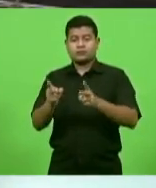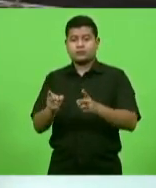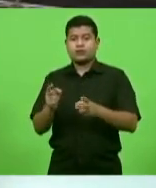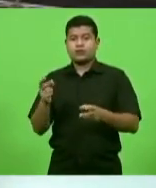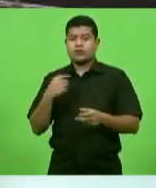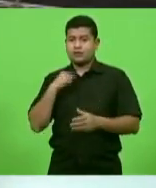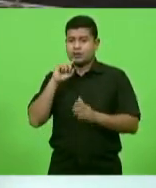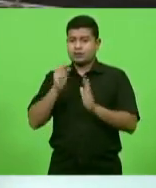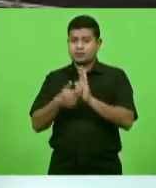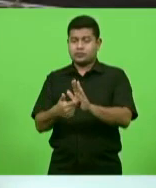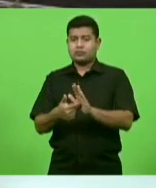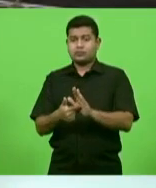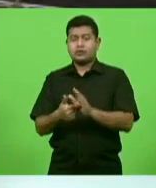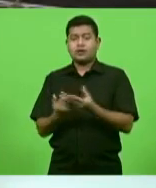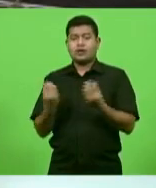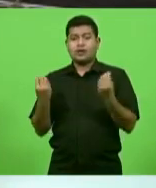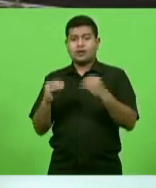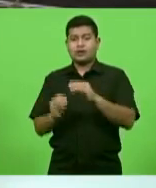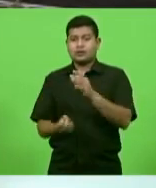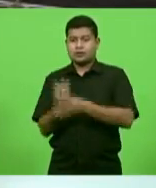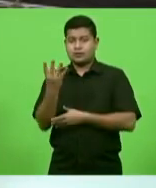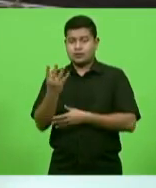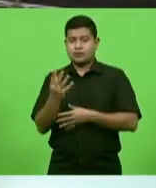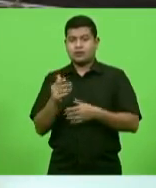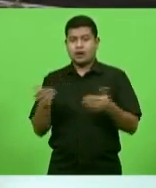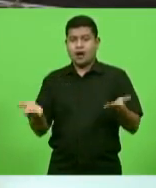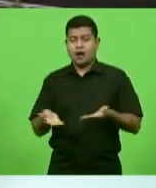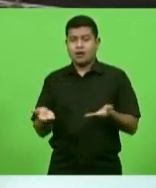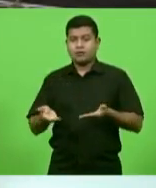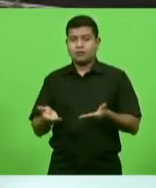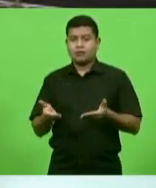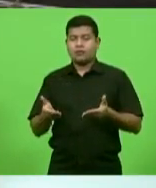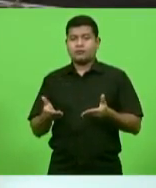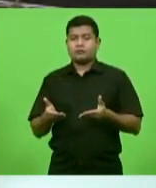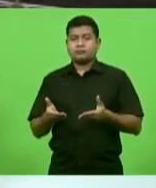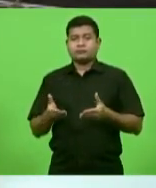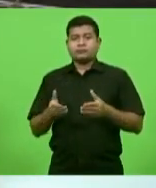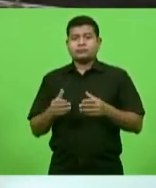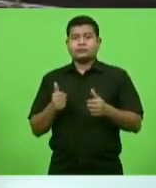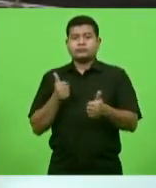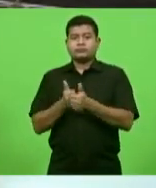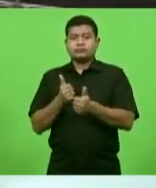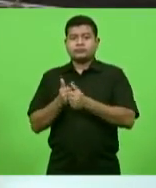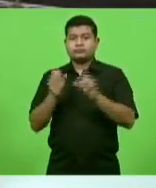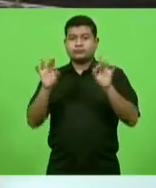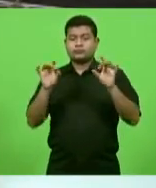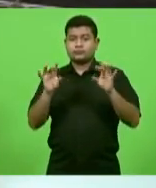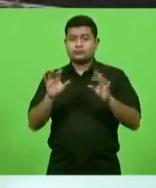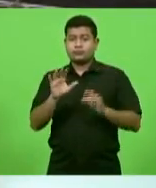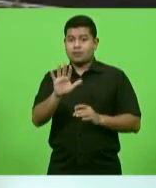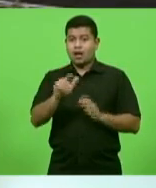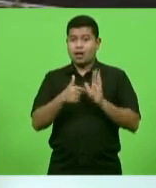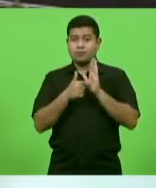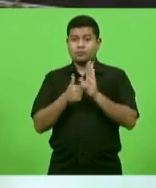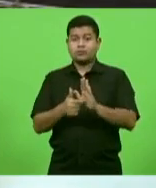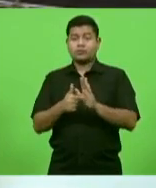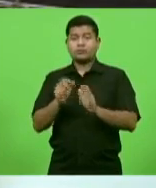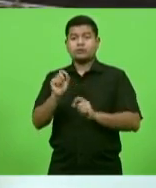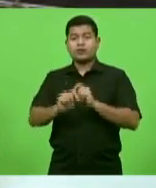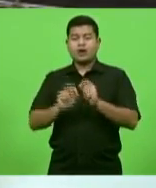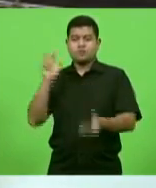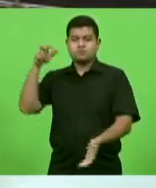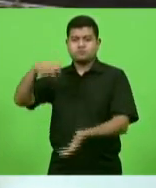segmento poder nós combinasse na instalação deste tribunal especial entretanto de modo algum a contavam